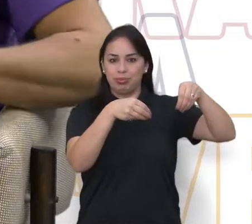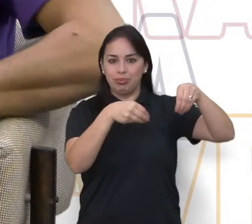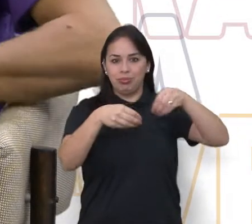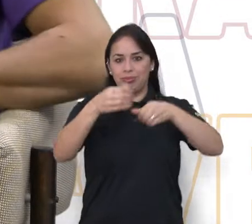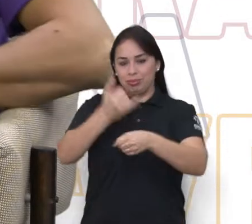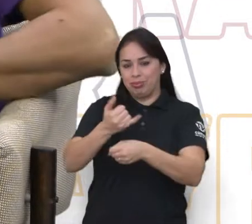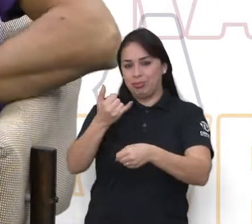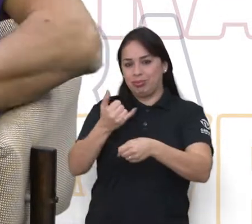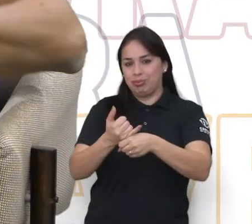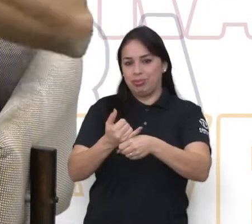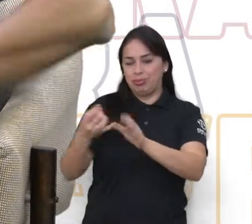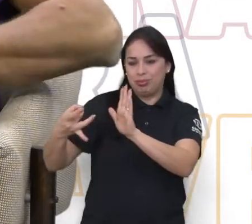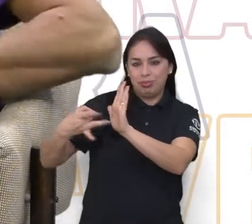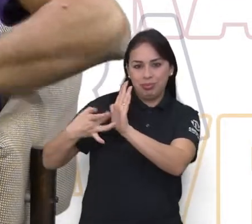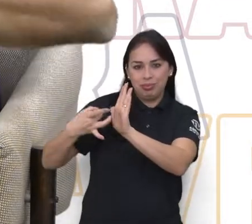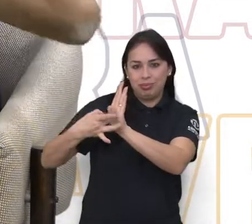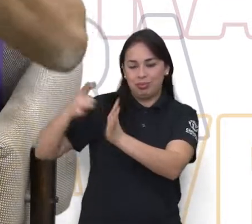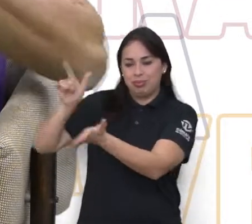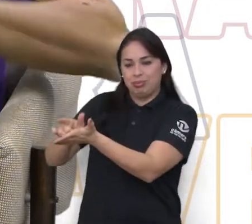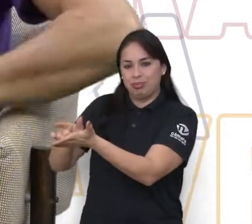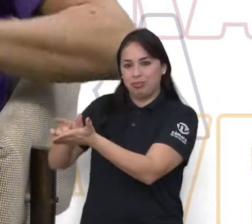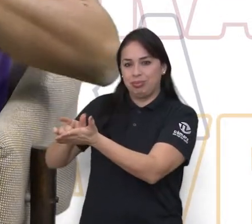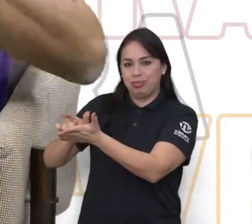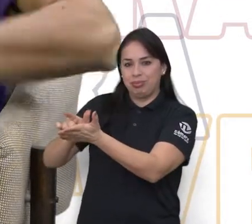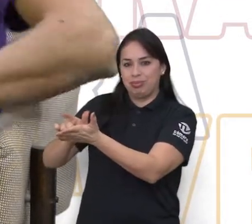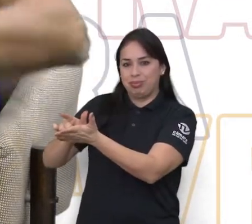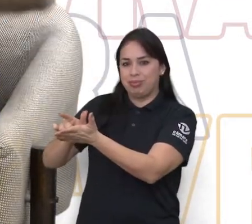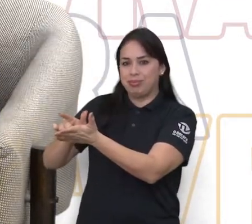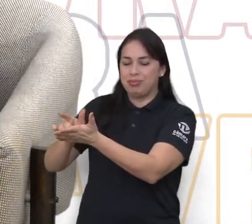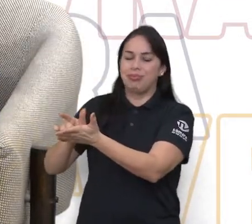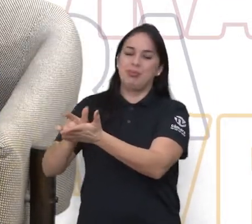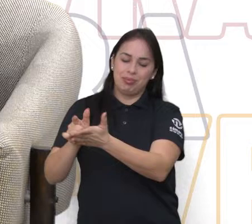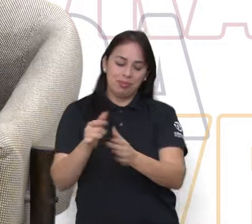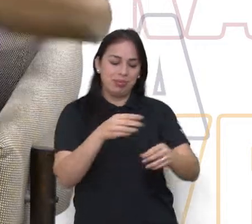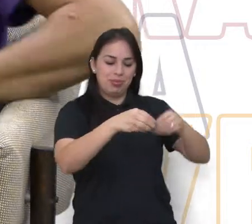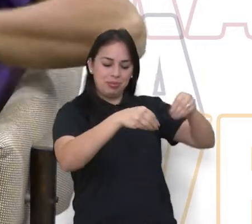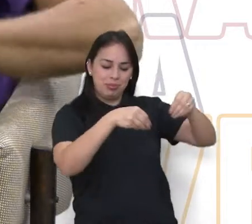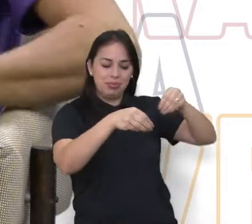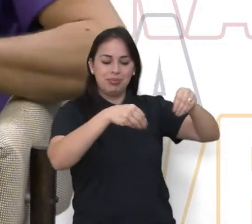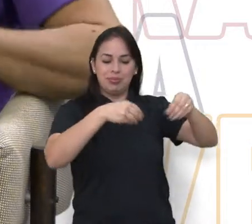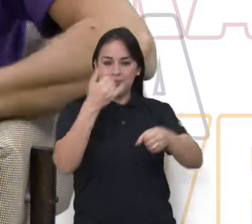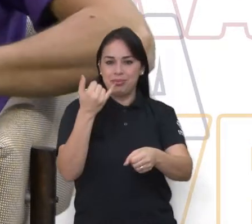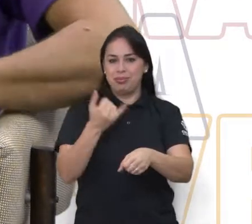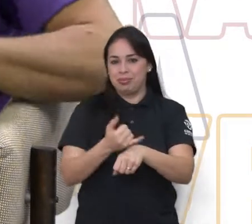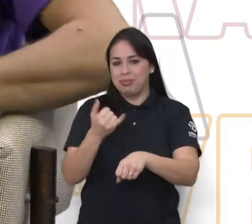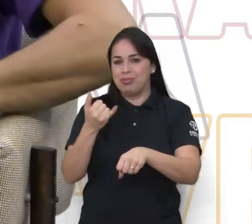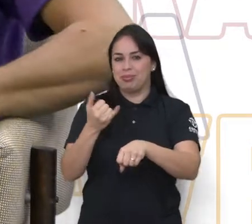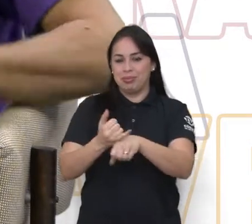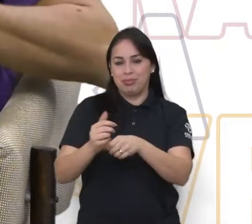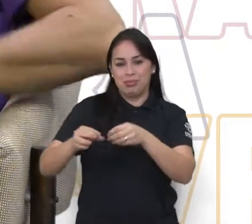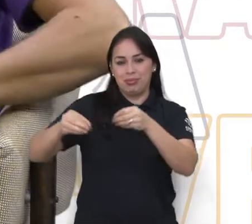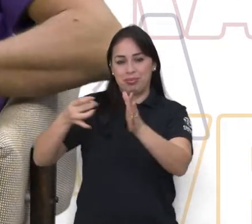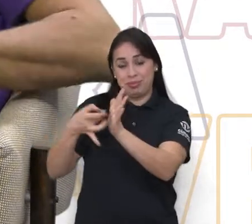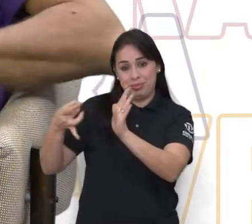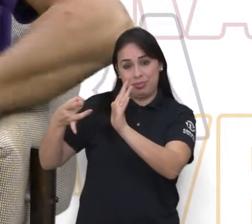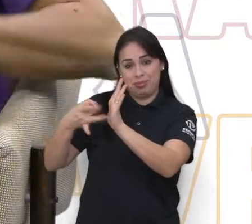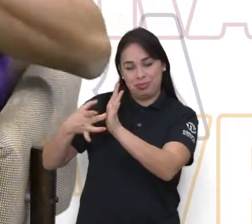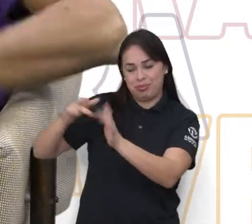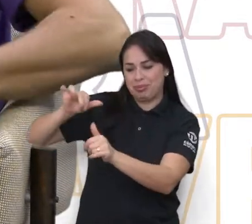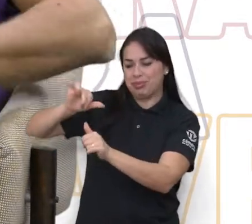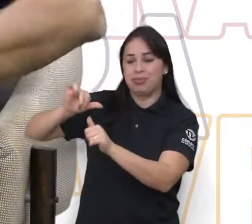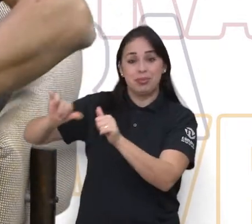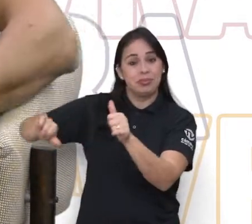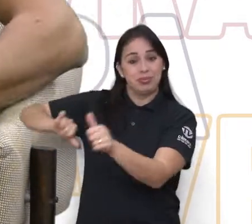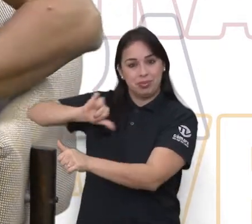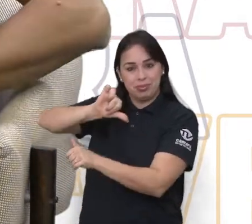Plástico, metal, vidro, papel, Reciclaí. Plástico, metal, vidro,